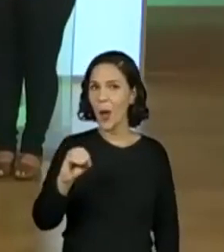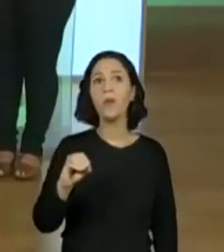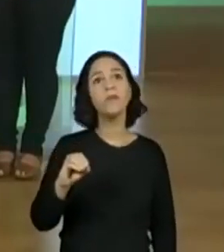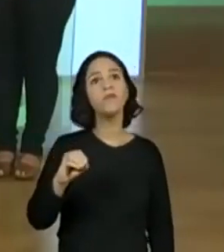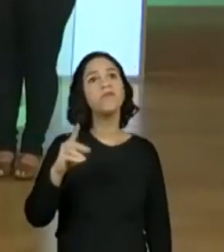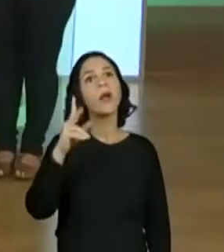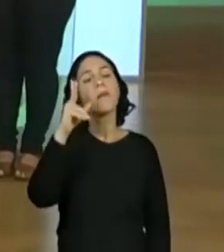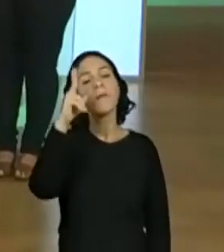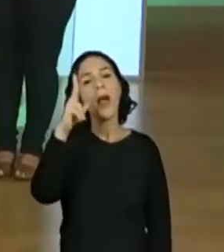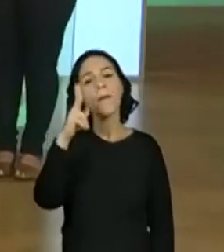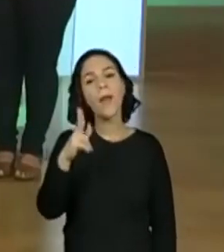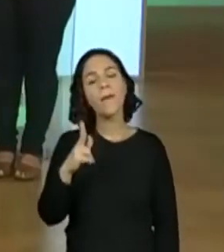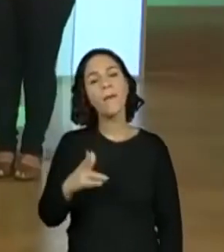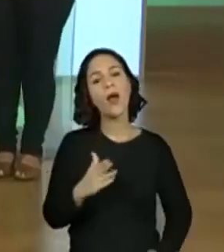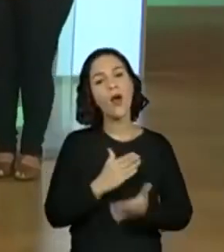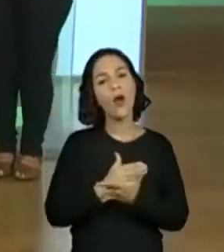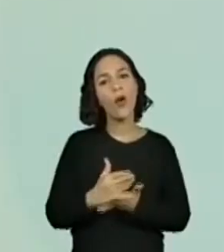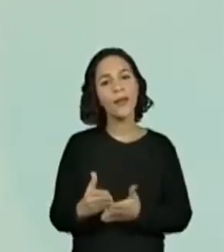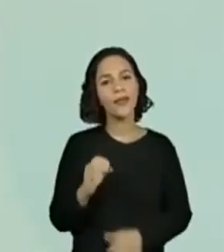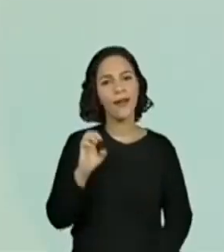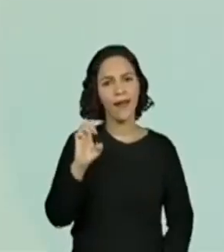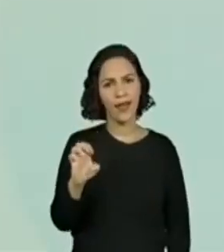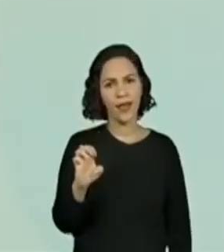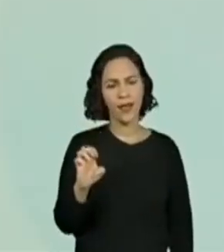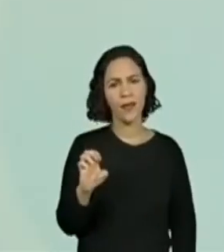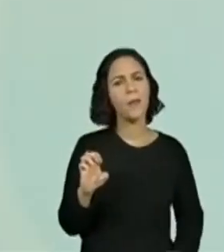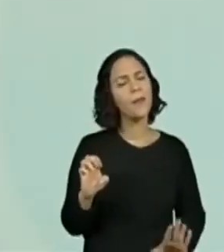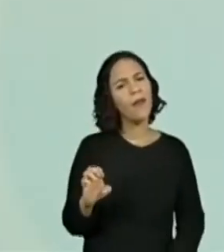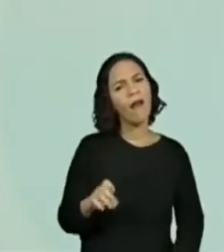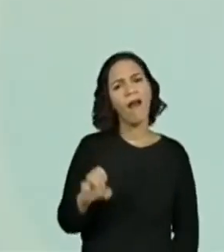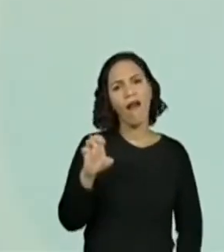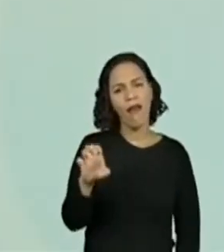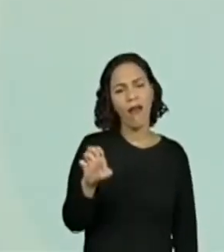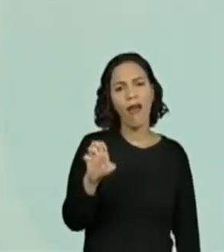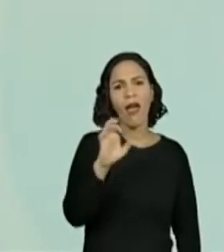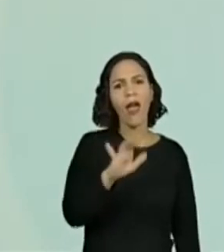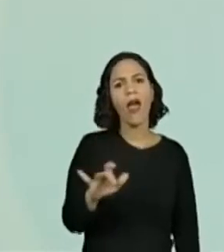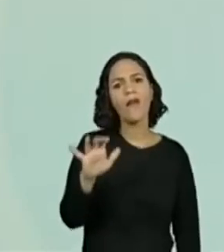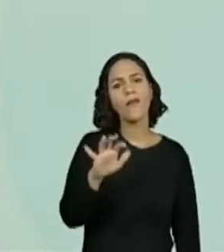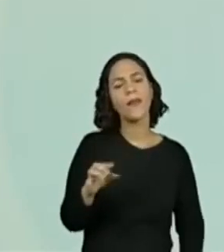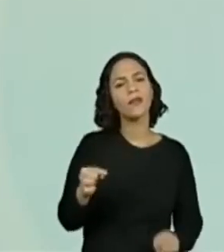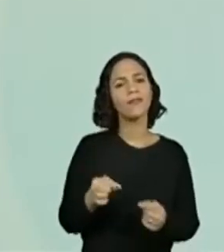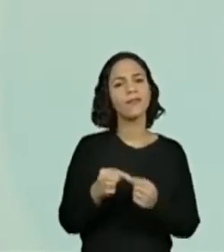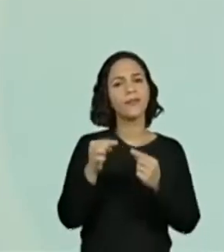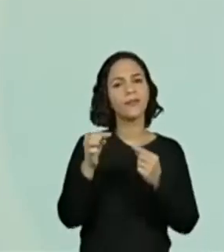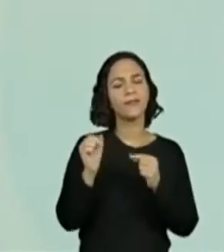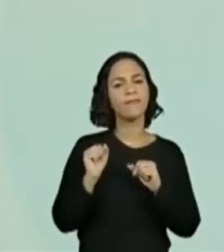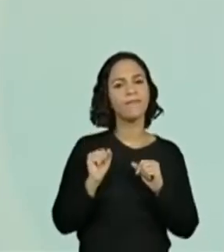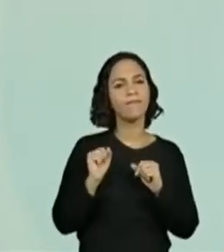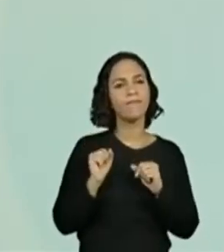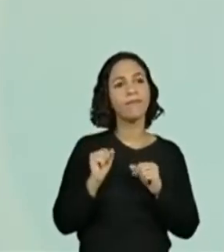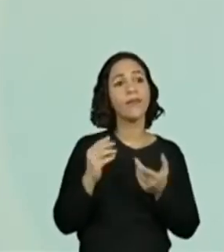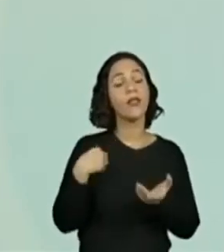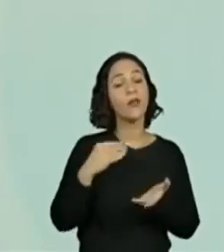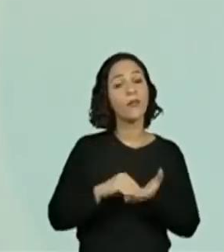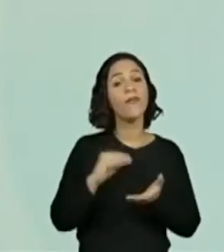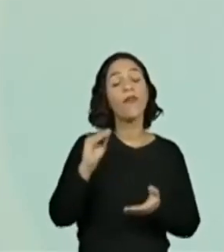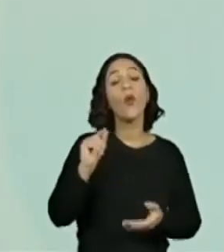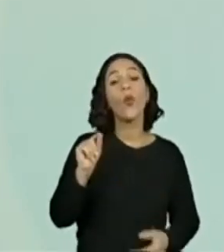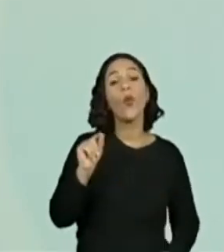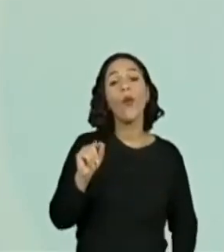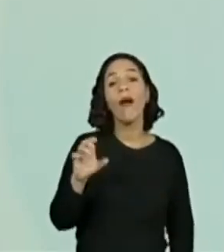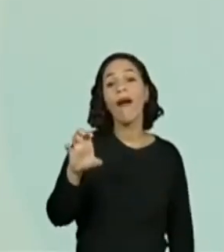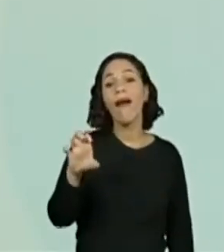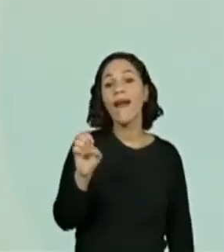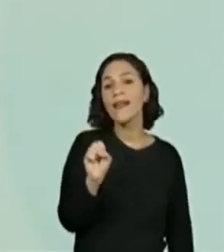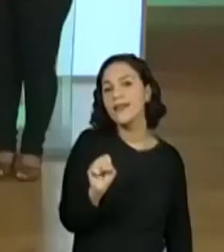usaram. Mas só o E é o E do nosso alfabeto. A gente quer esse, né? A gente quer esse. Eu vou escrever